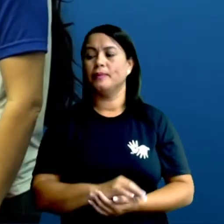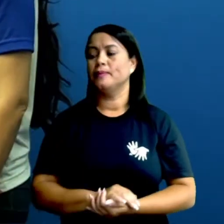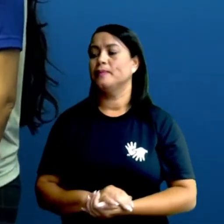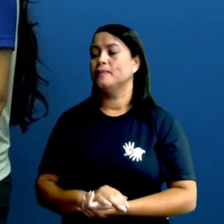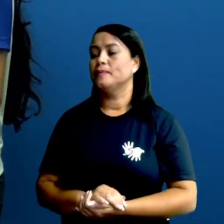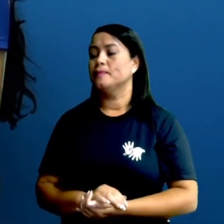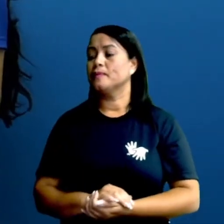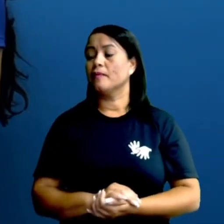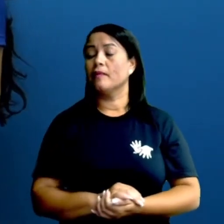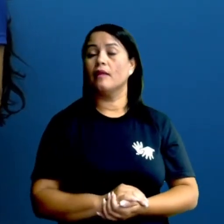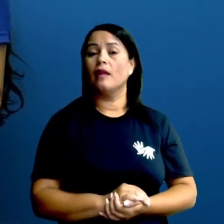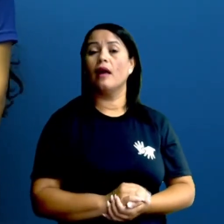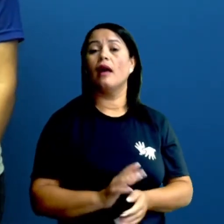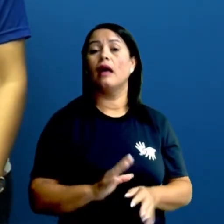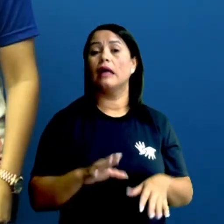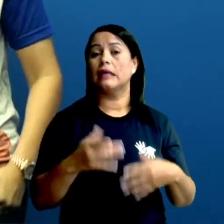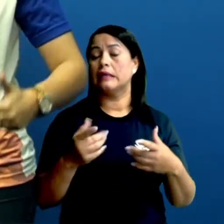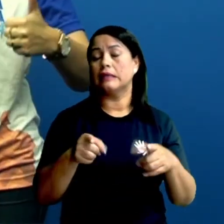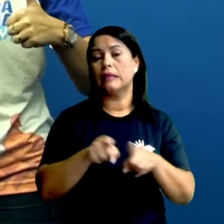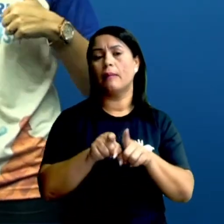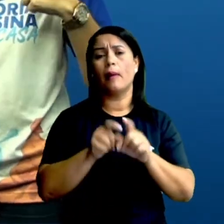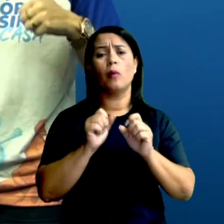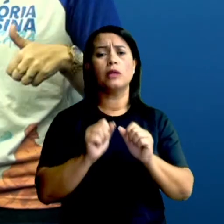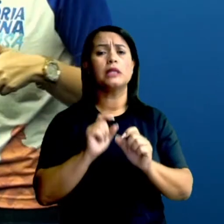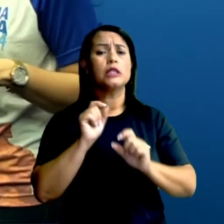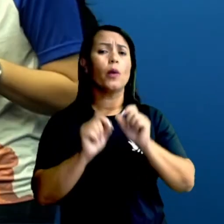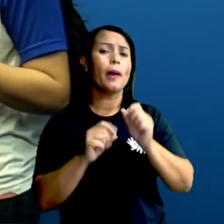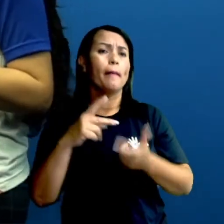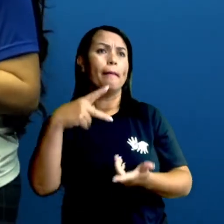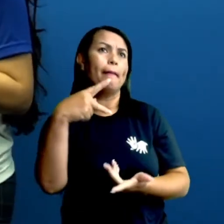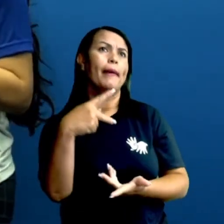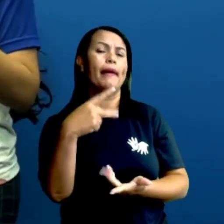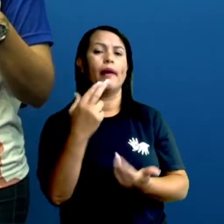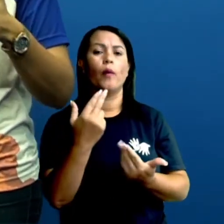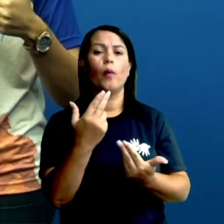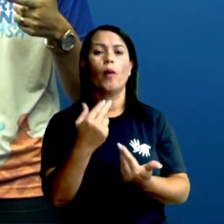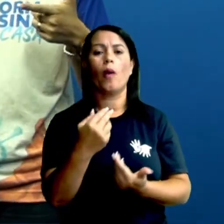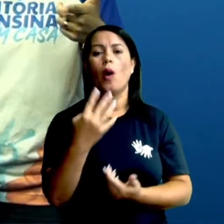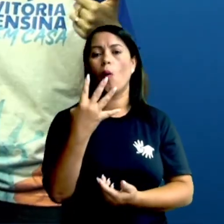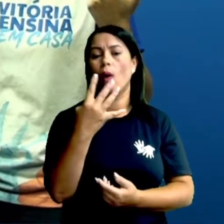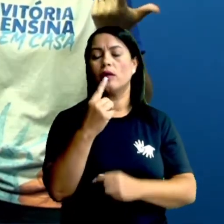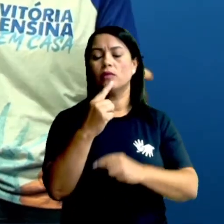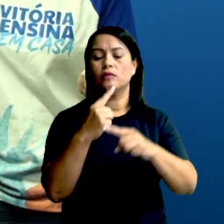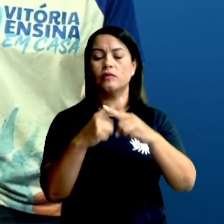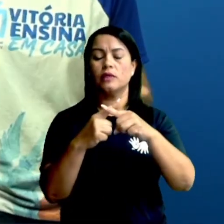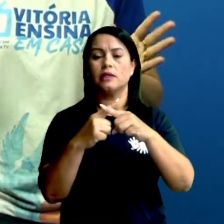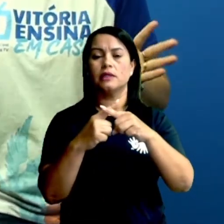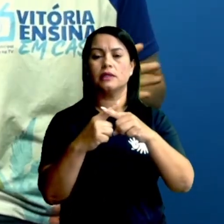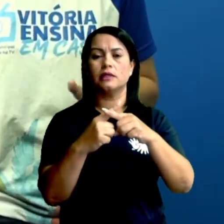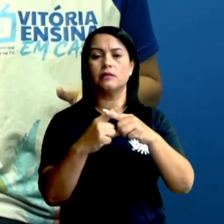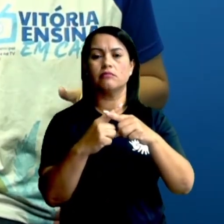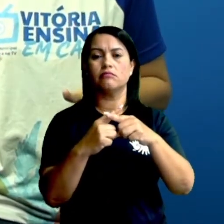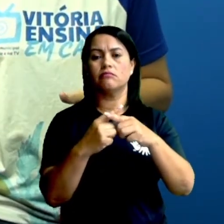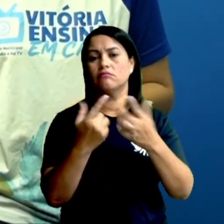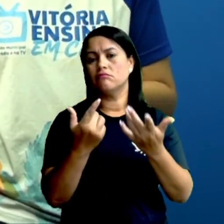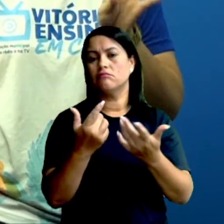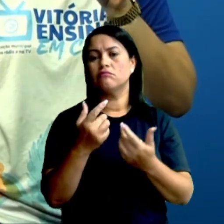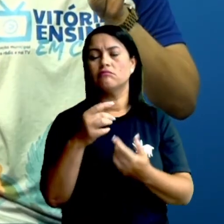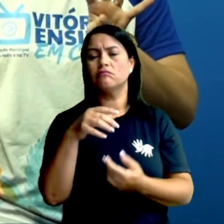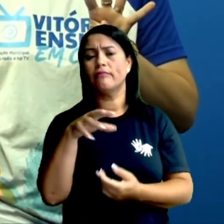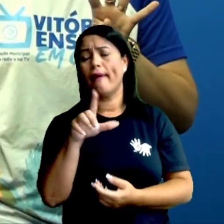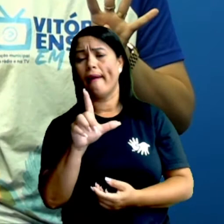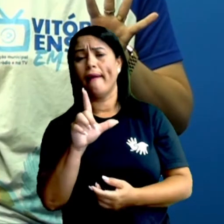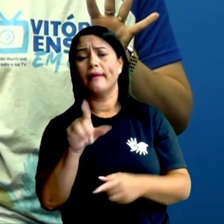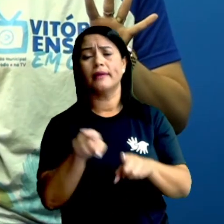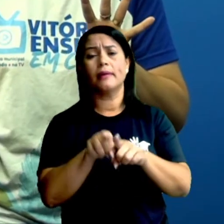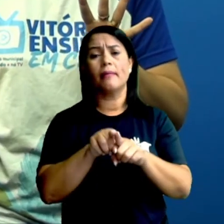ok? E poderia também ser apenas P igual a 4 vezes L. Eu também poderia multiplicar. Ele não